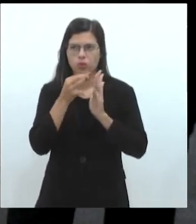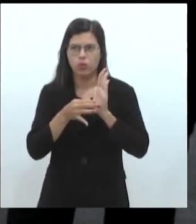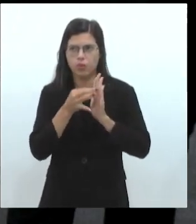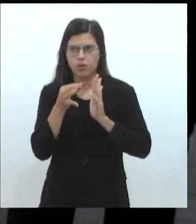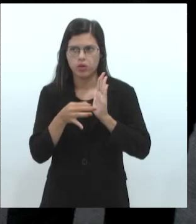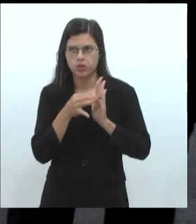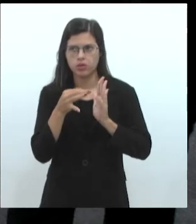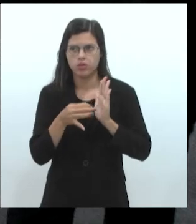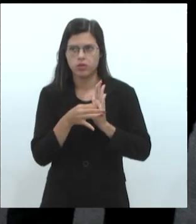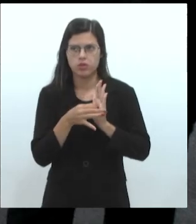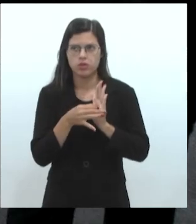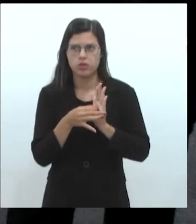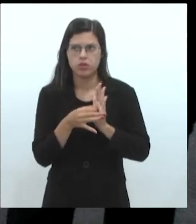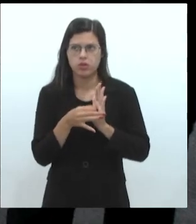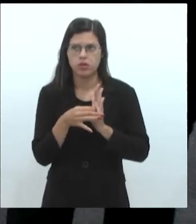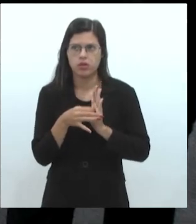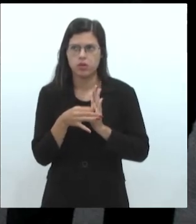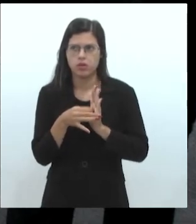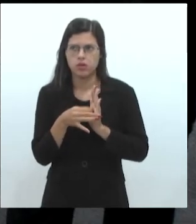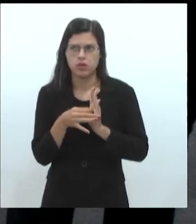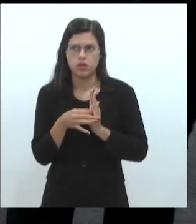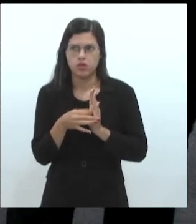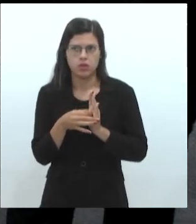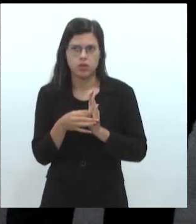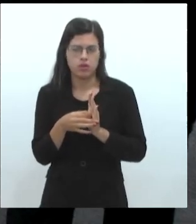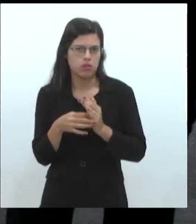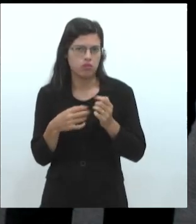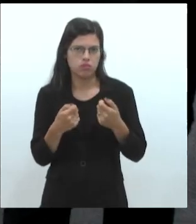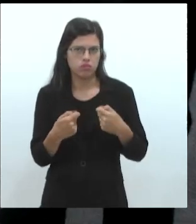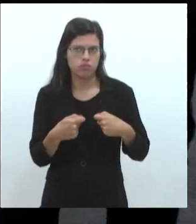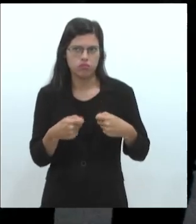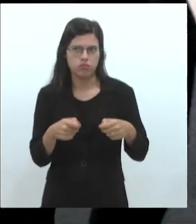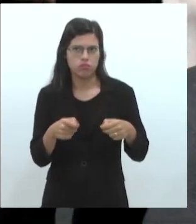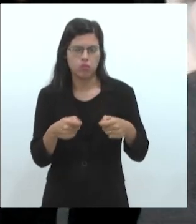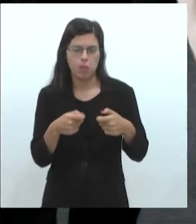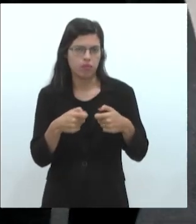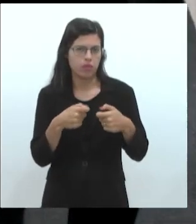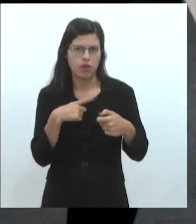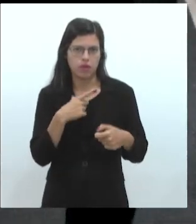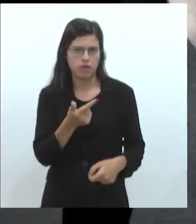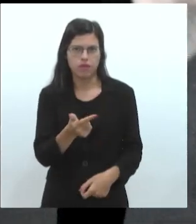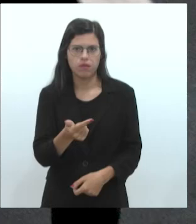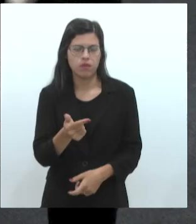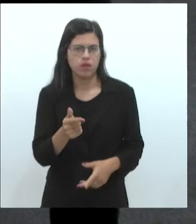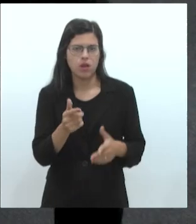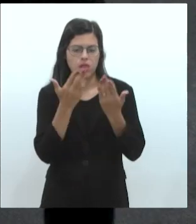aqui. Não passa por comissão nenhuma. O que eu teria que fazer?